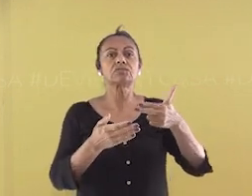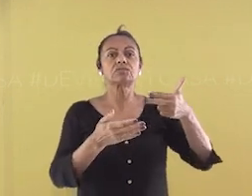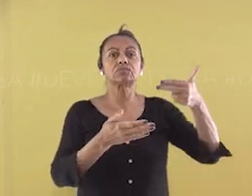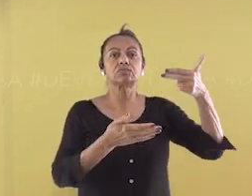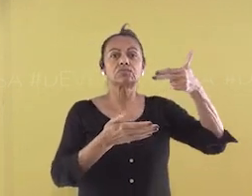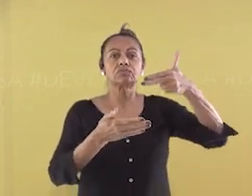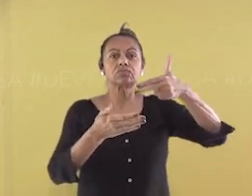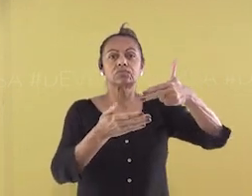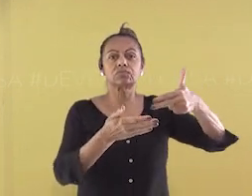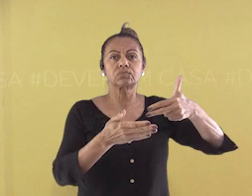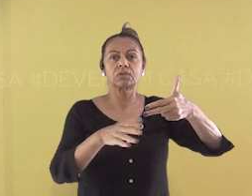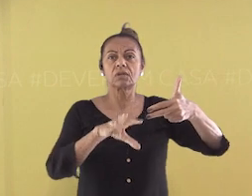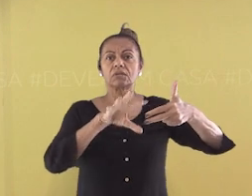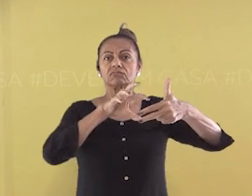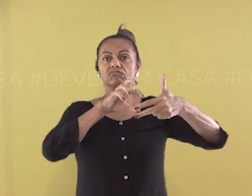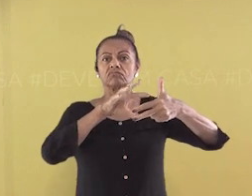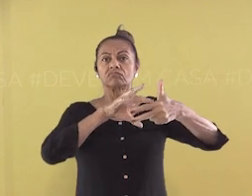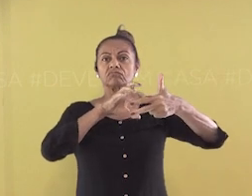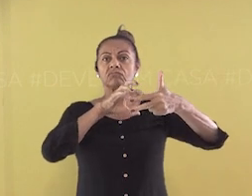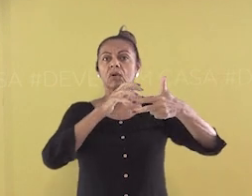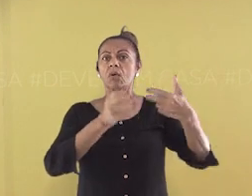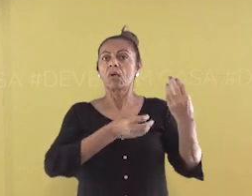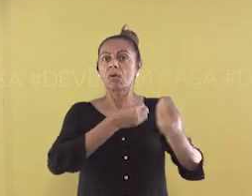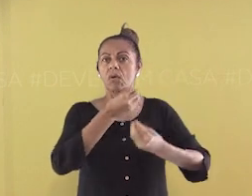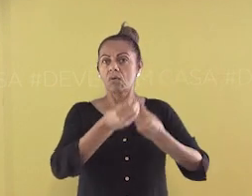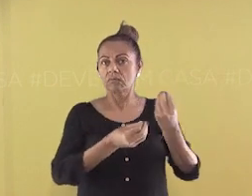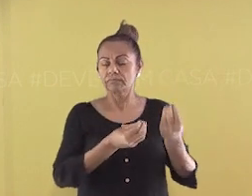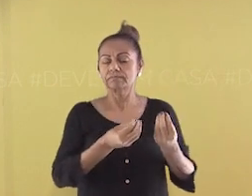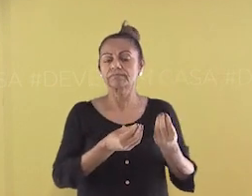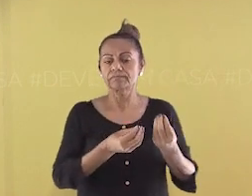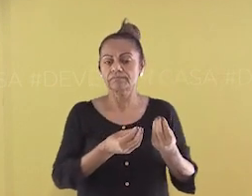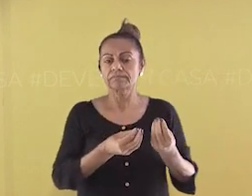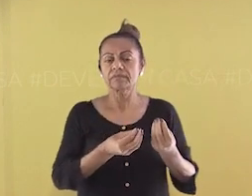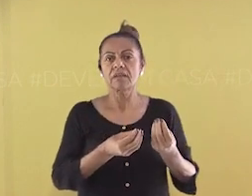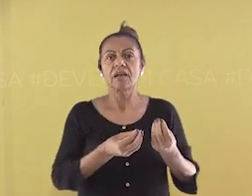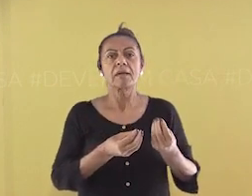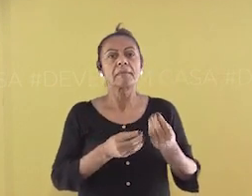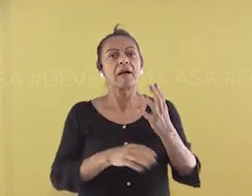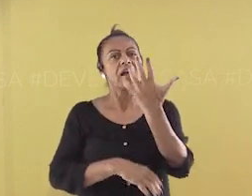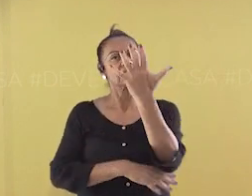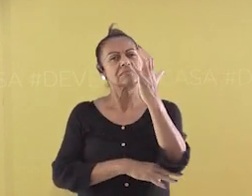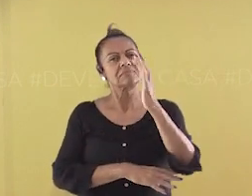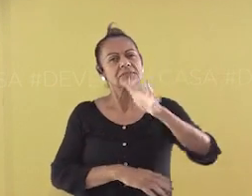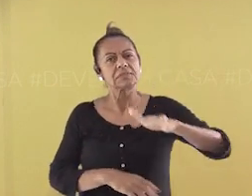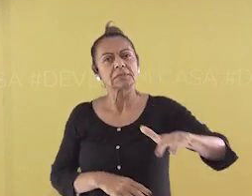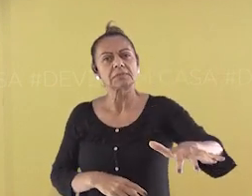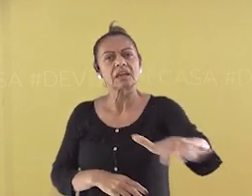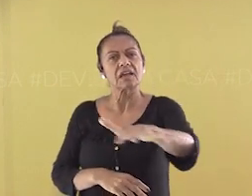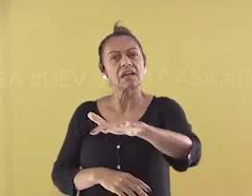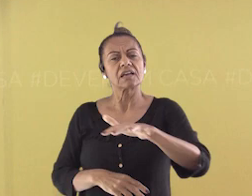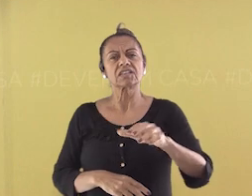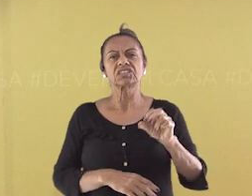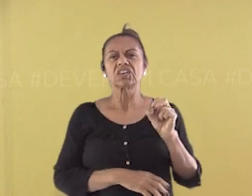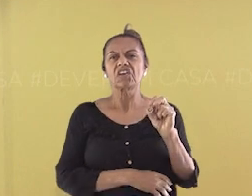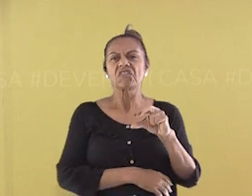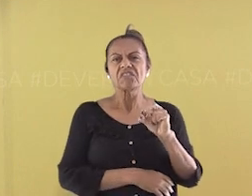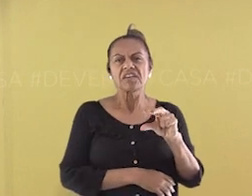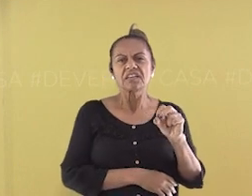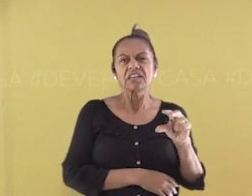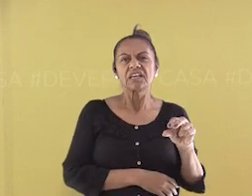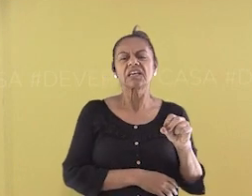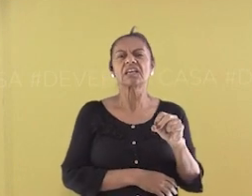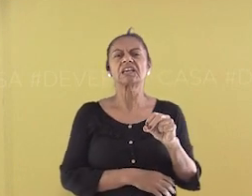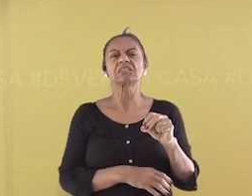organismo. No meio ambiente, ele pode provocar um desequilíbrio ambiental, ou seja, ele irá atingir